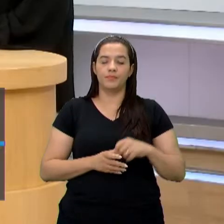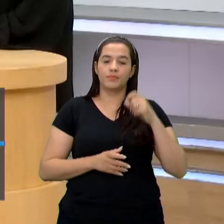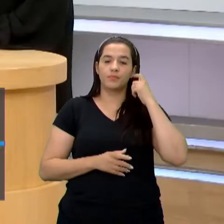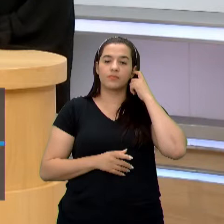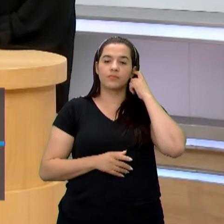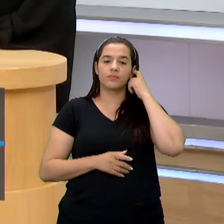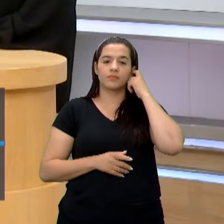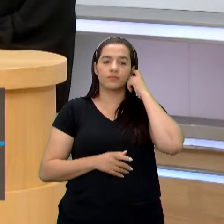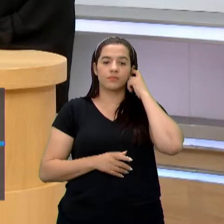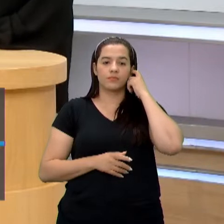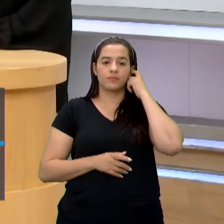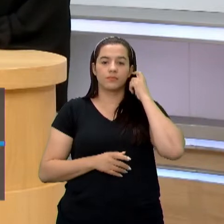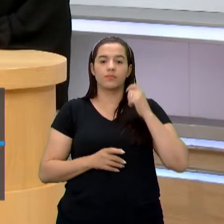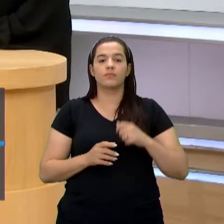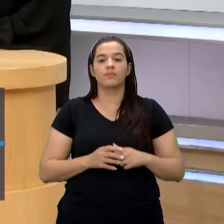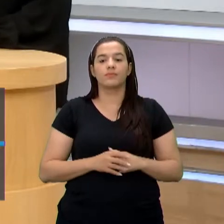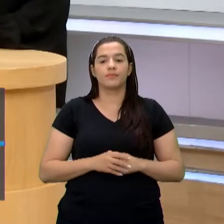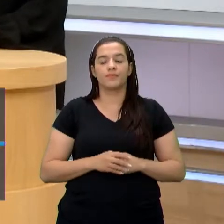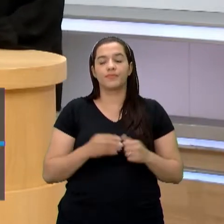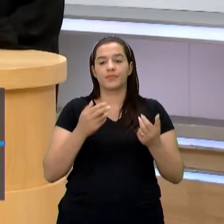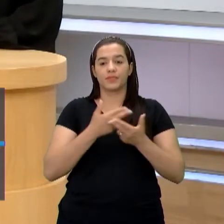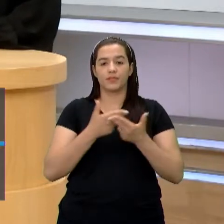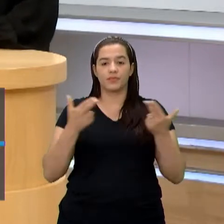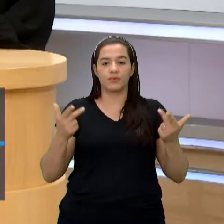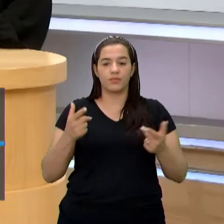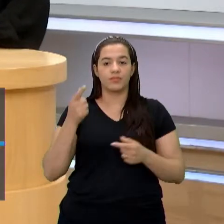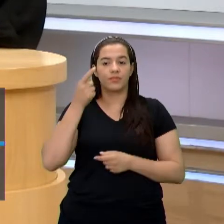terrível. Observando tudo isso. Coisas do